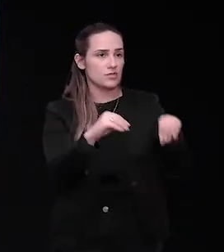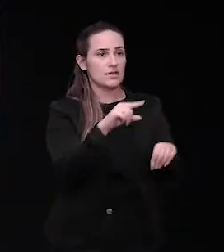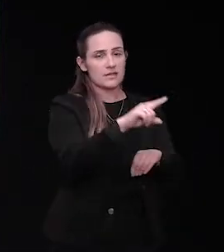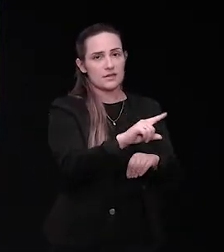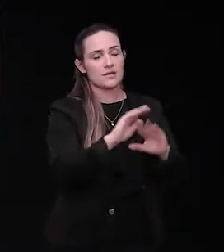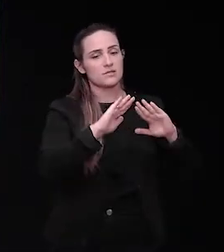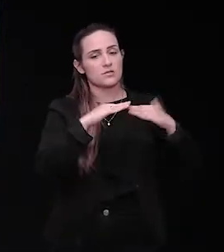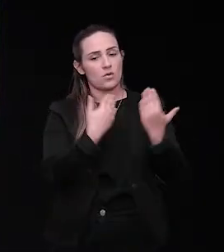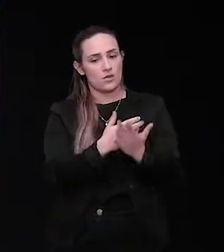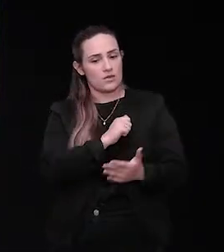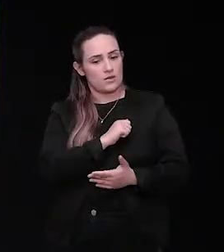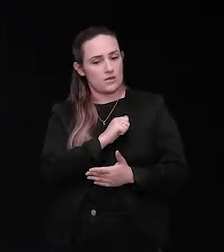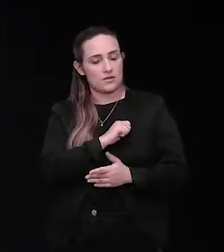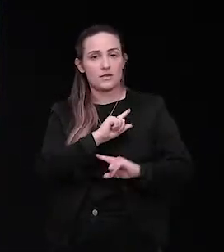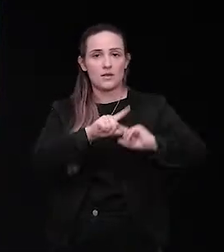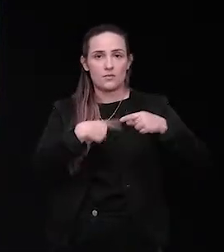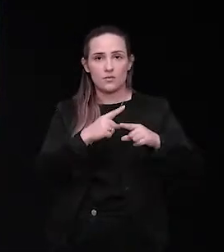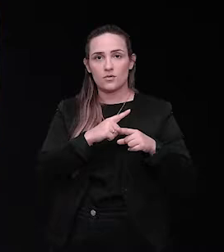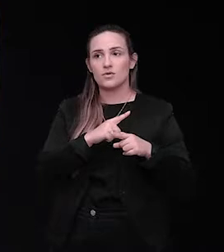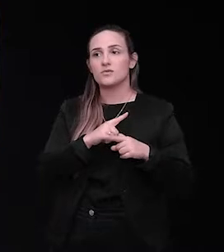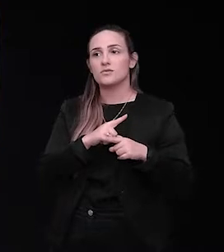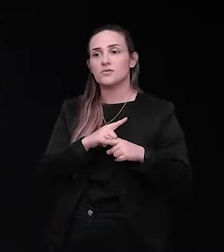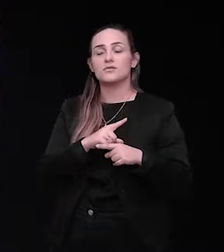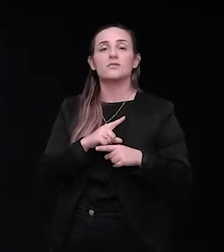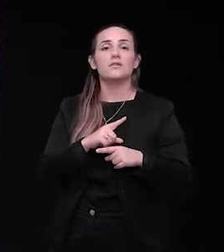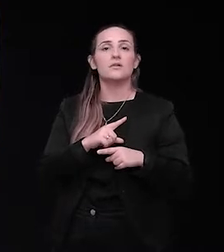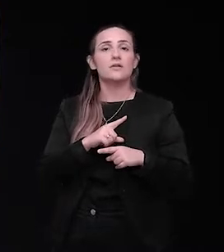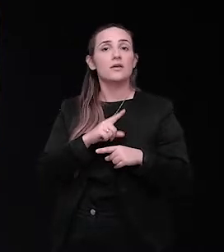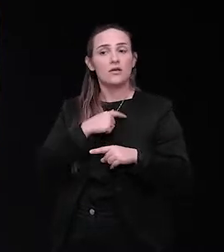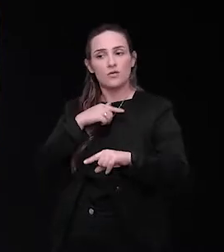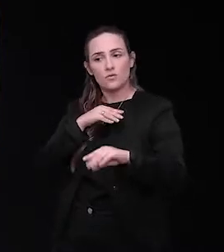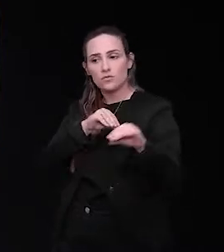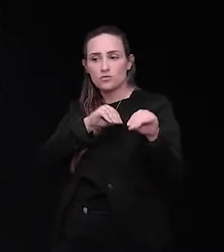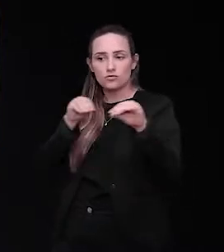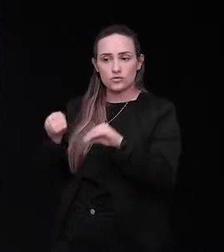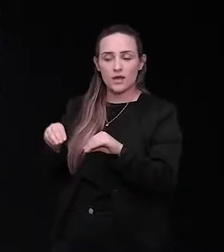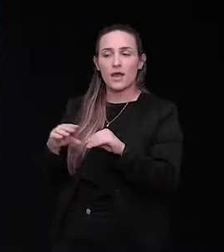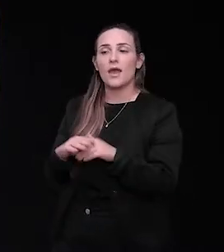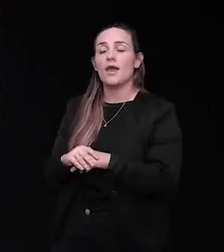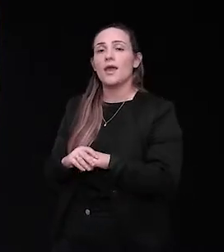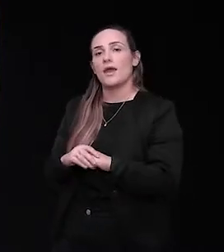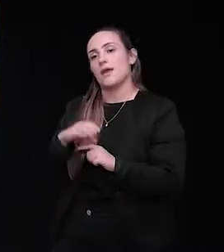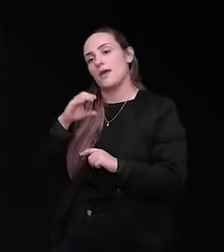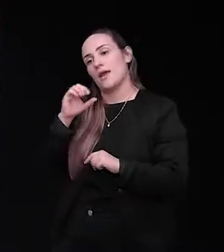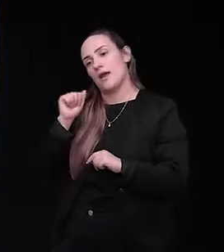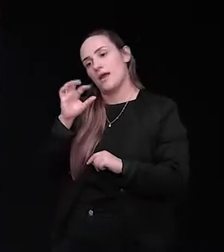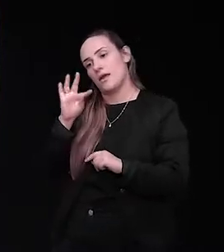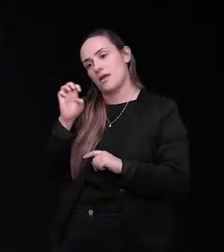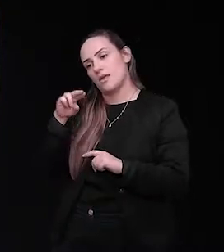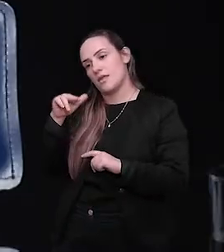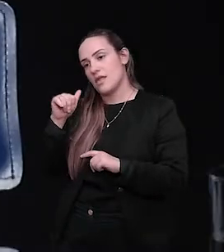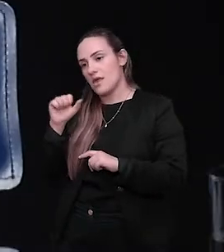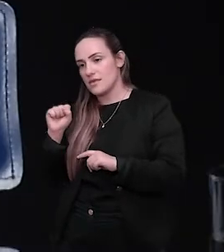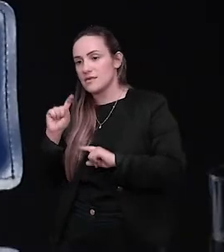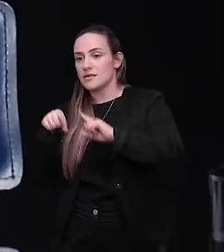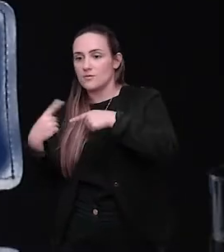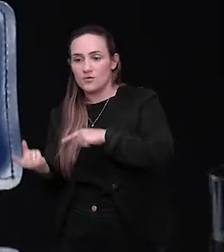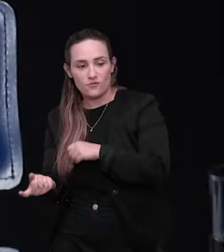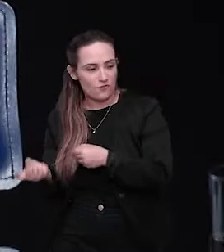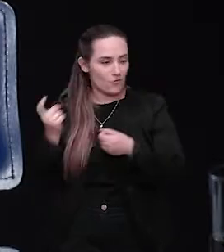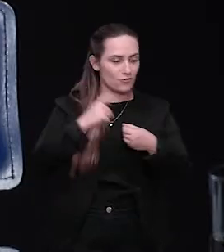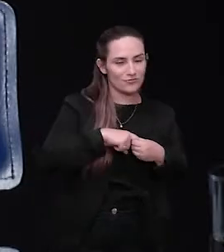Bosco. Cheguei a estudar por 2 anos no Colégio Atenas, e aí voltei para o Dom Bosco e acabei concluindo no Dom Bosco. Aquela